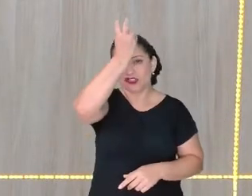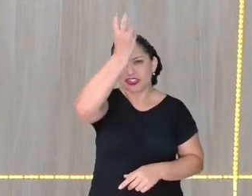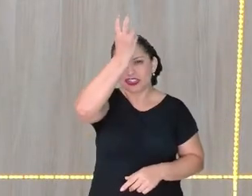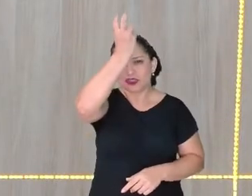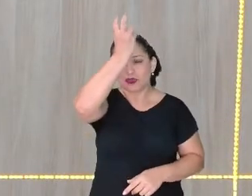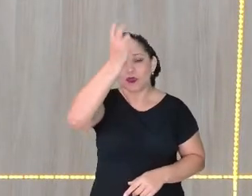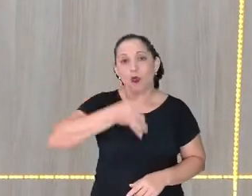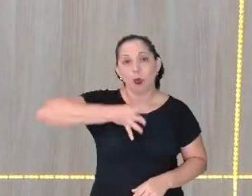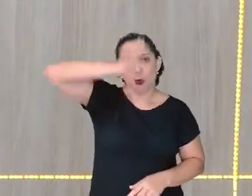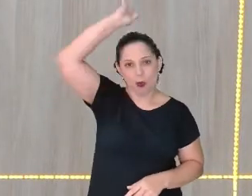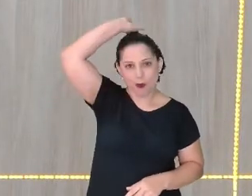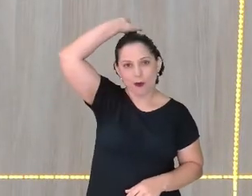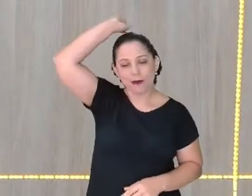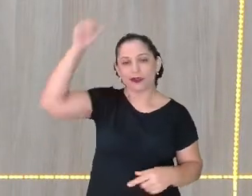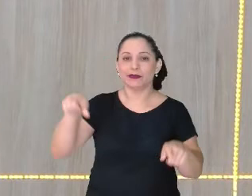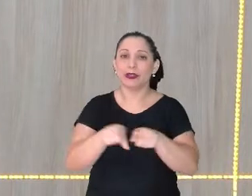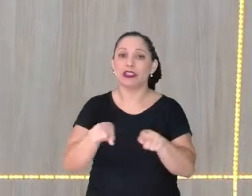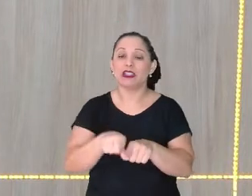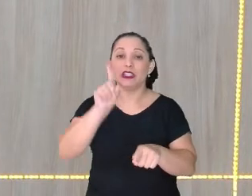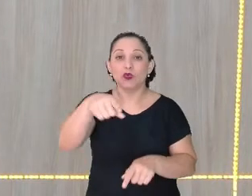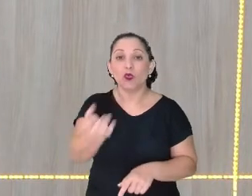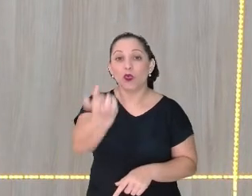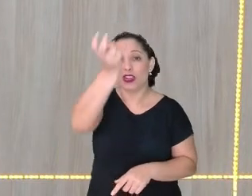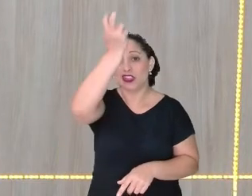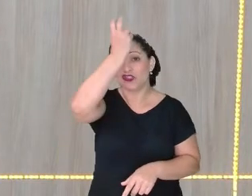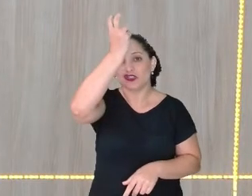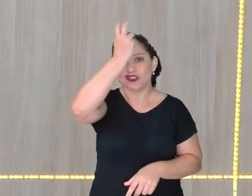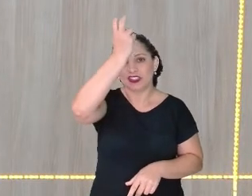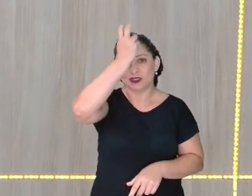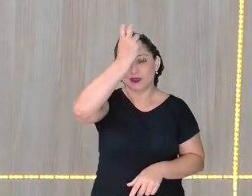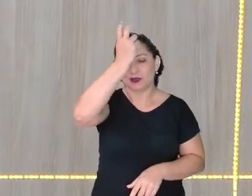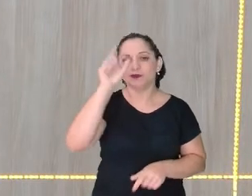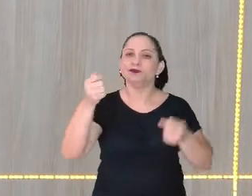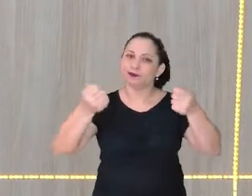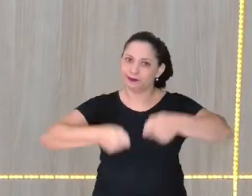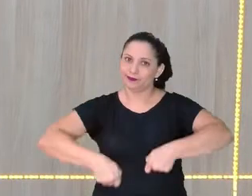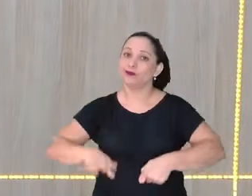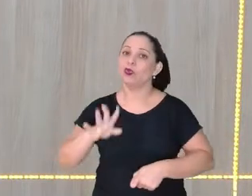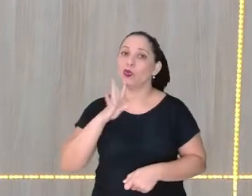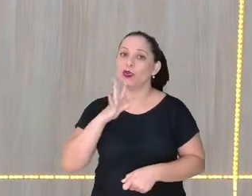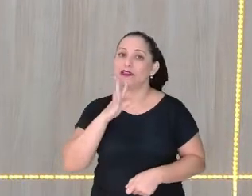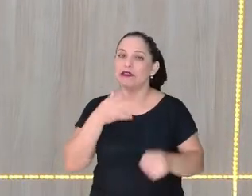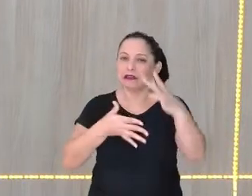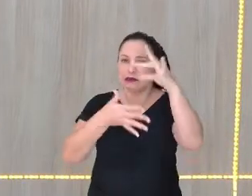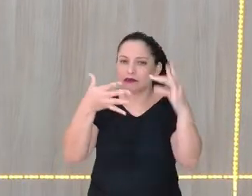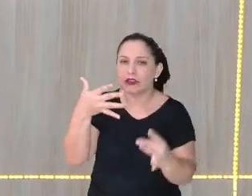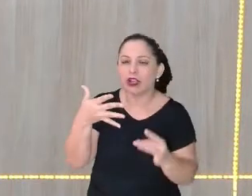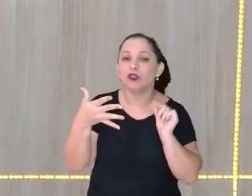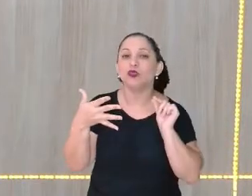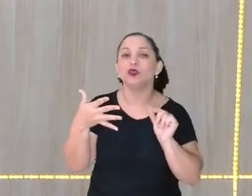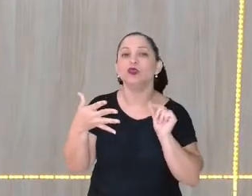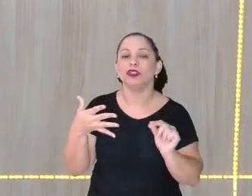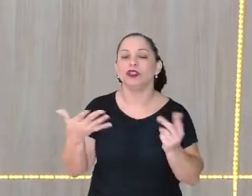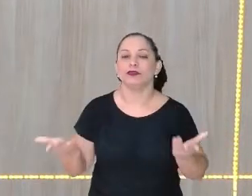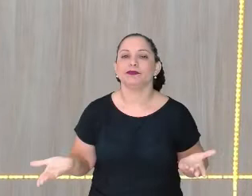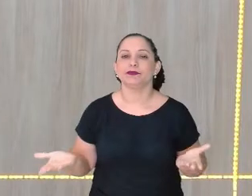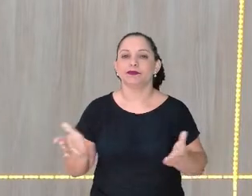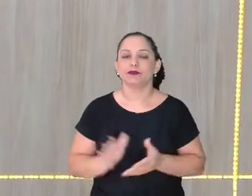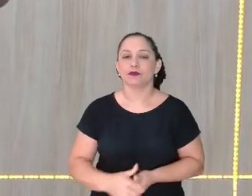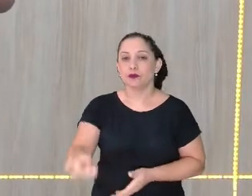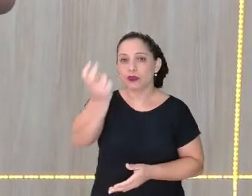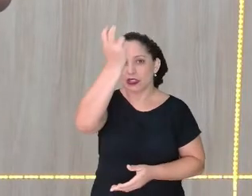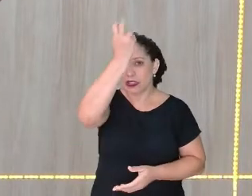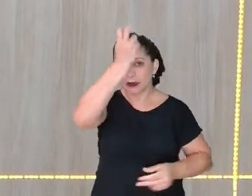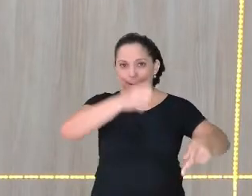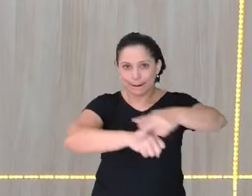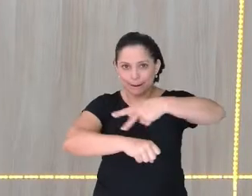que é outra questão geográfica, que é preciso a gente desmistificar isso. Meu povo, o